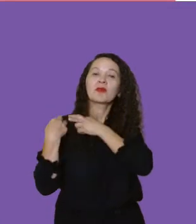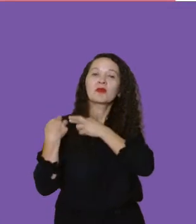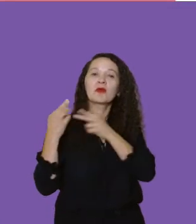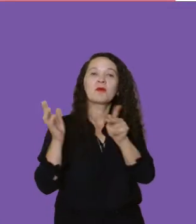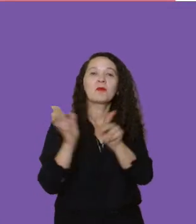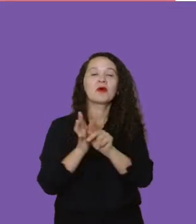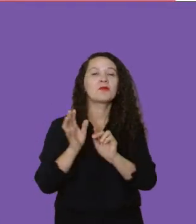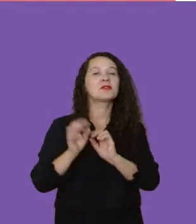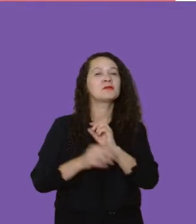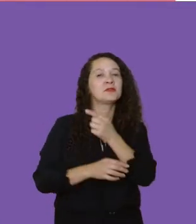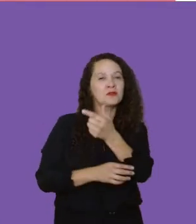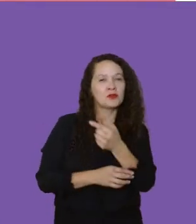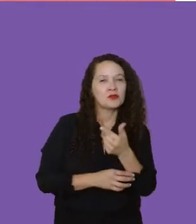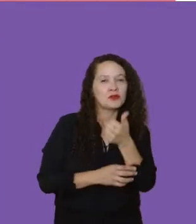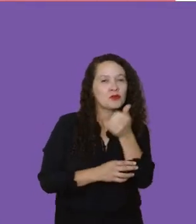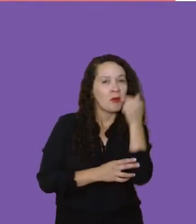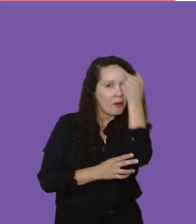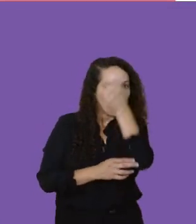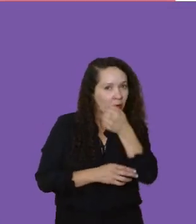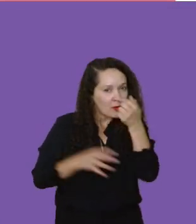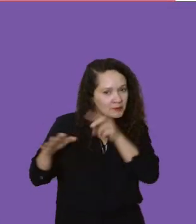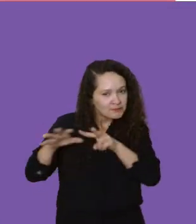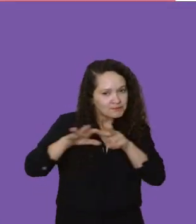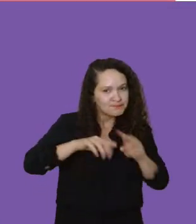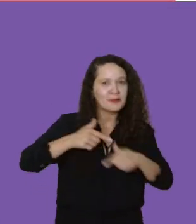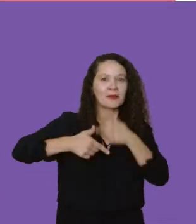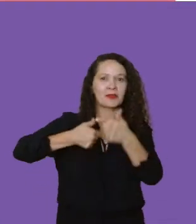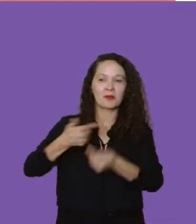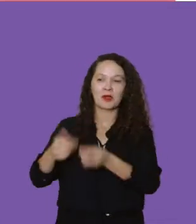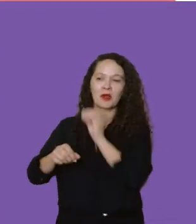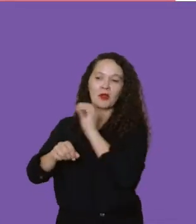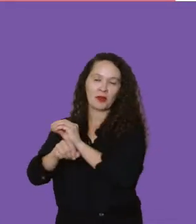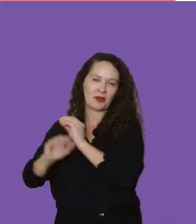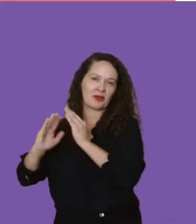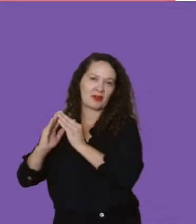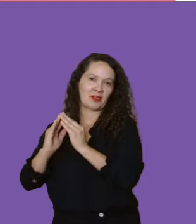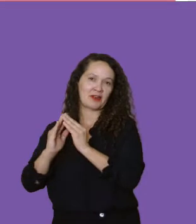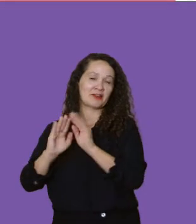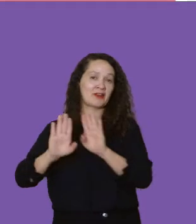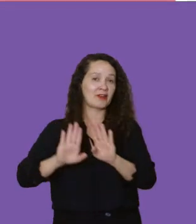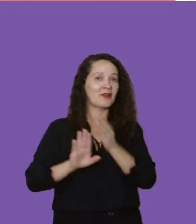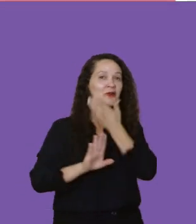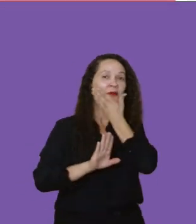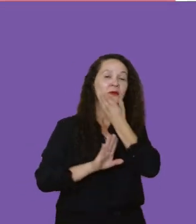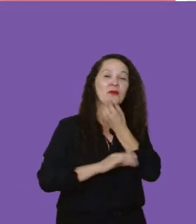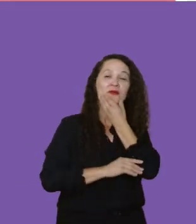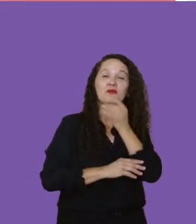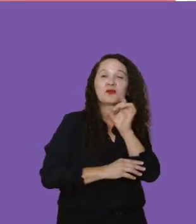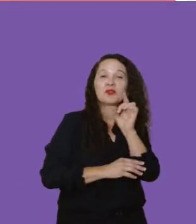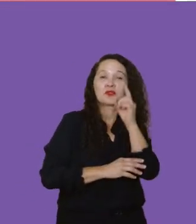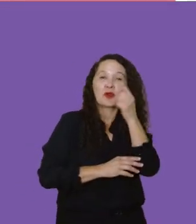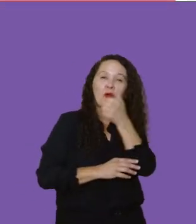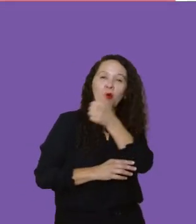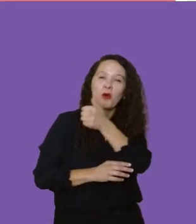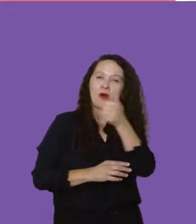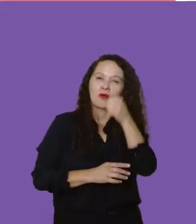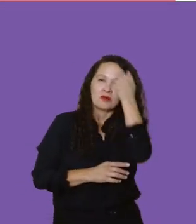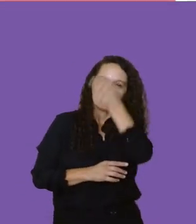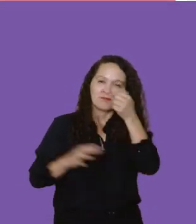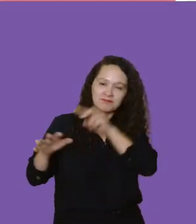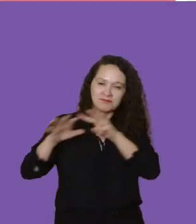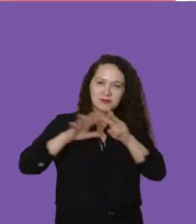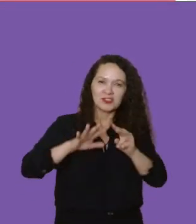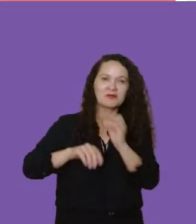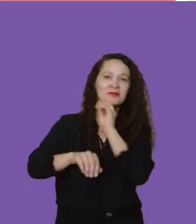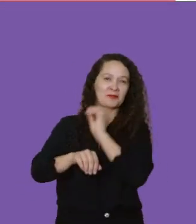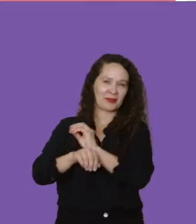por cerca de 21 horas semanais de afazeres domésticos, enquanto os homens registraram uma média de 11 horas semanais de